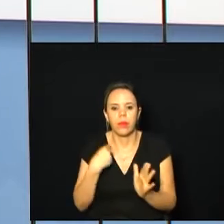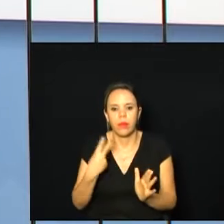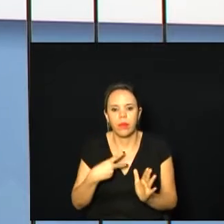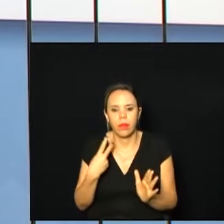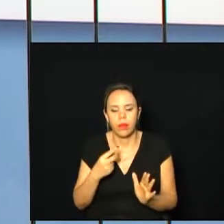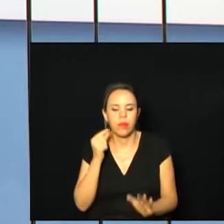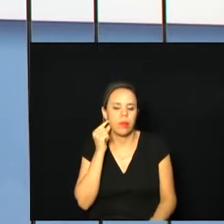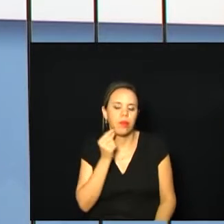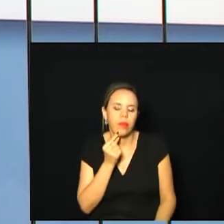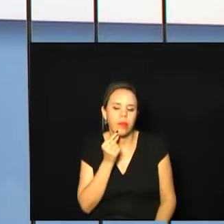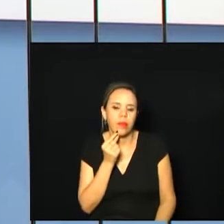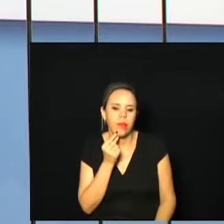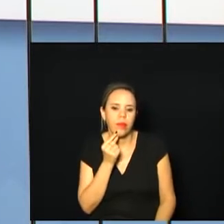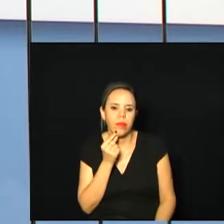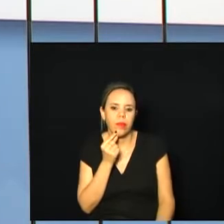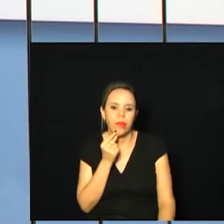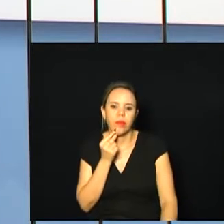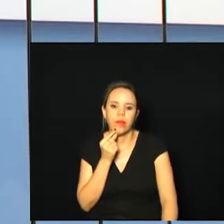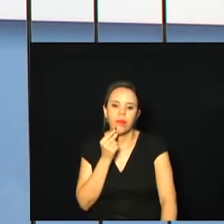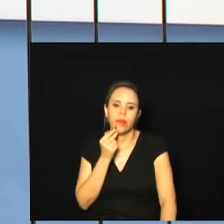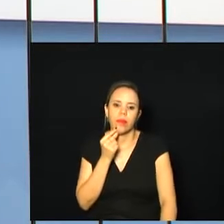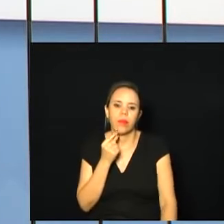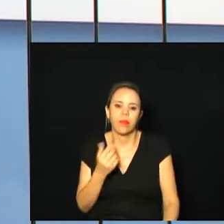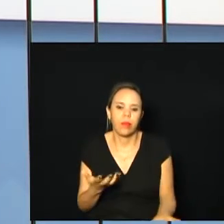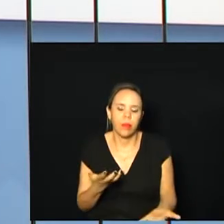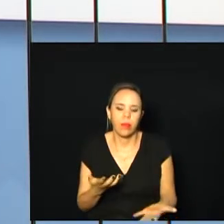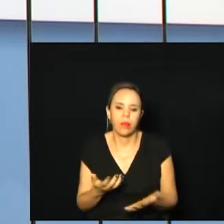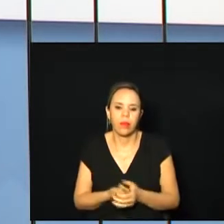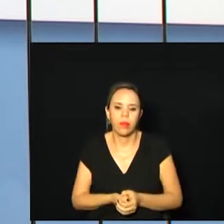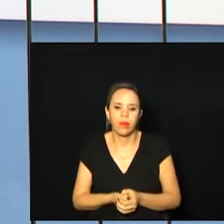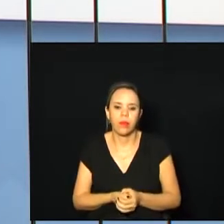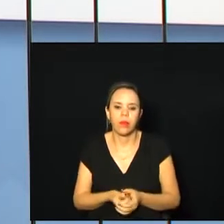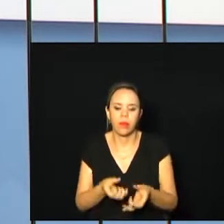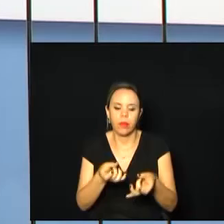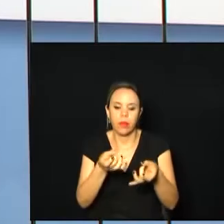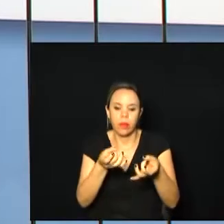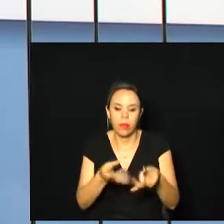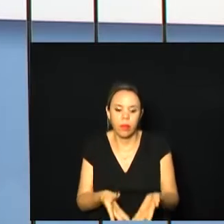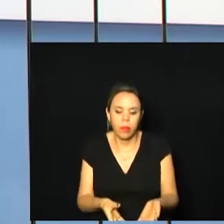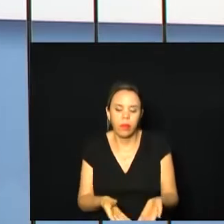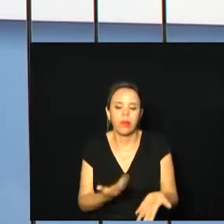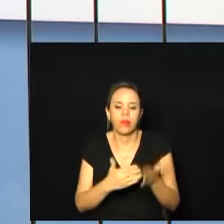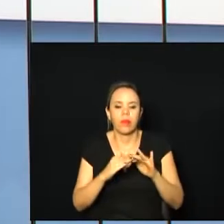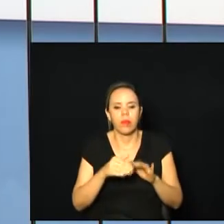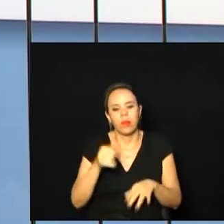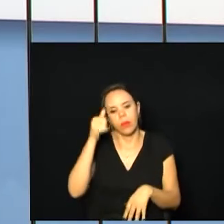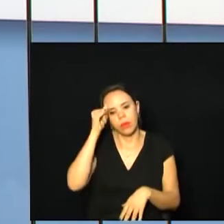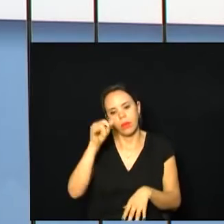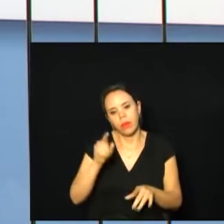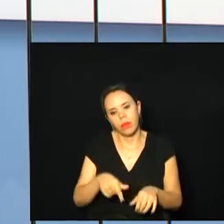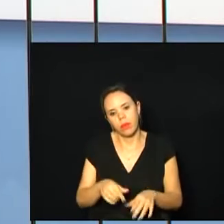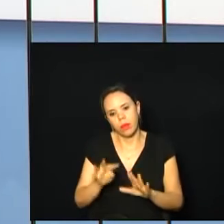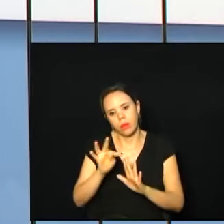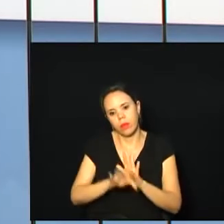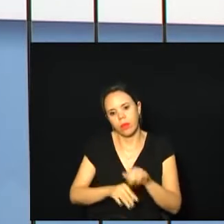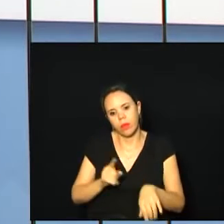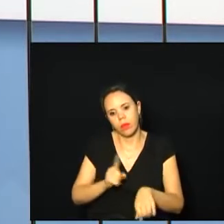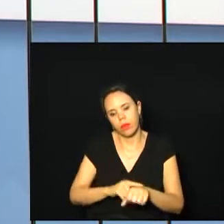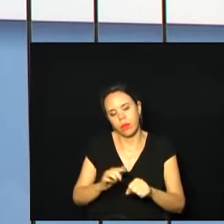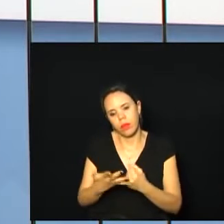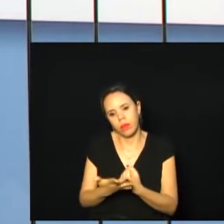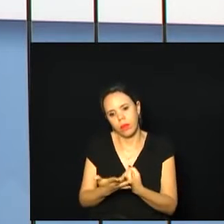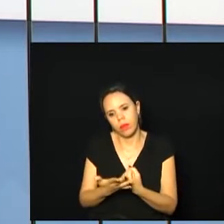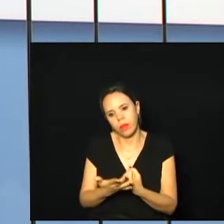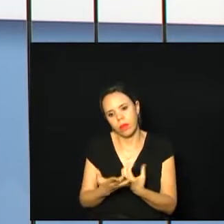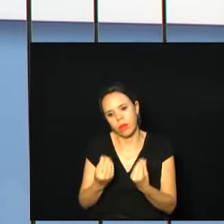vereador Marcelo Silva, ele busca prevenir a evasão escolar. O texto surge em um momento de pandemia